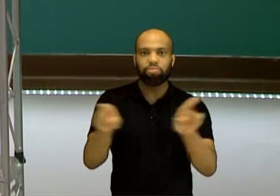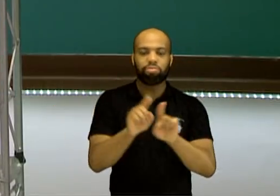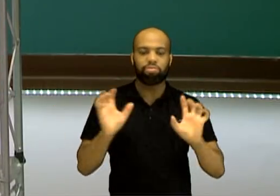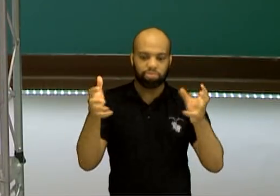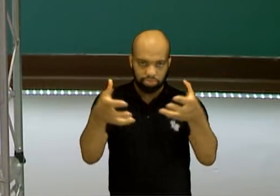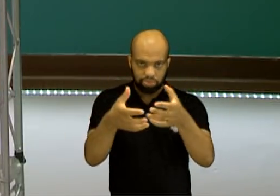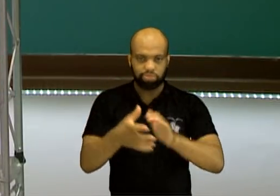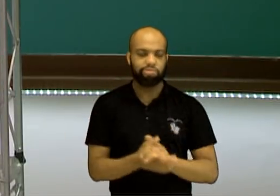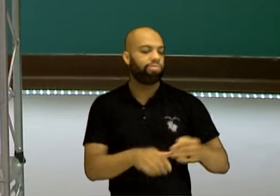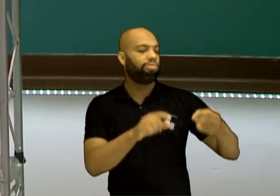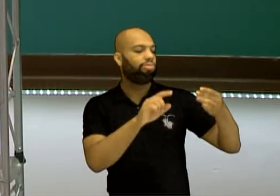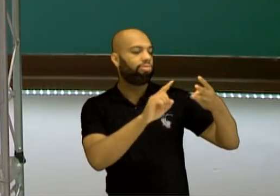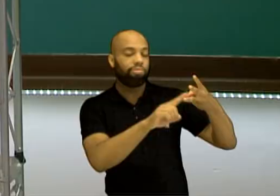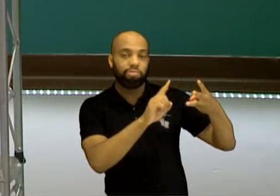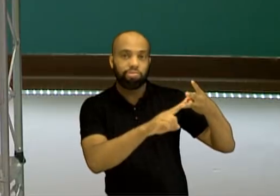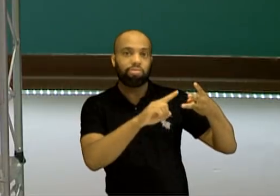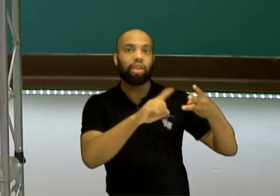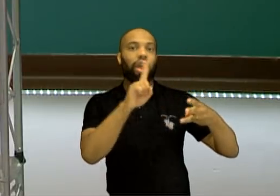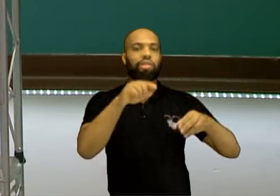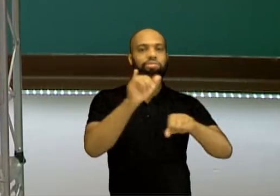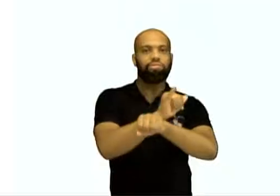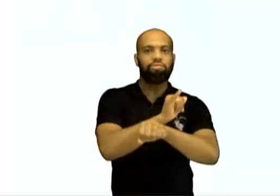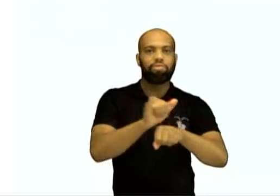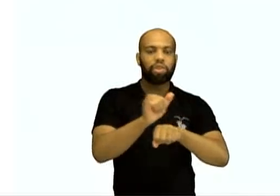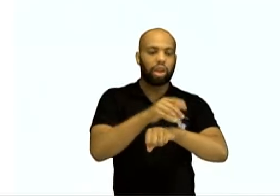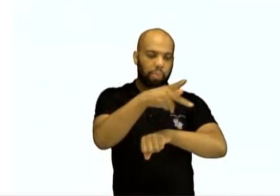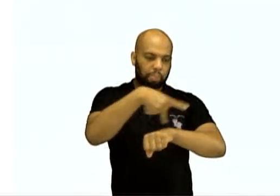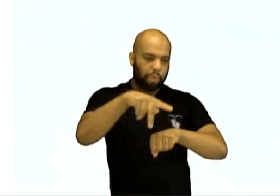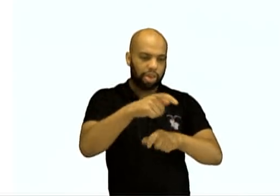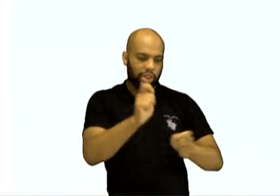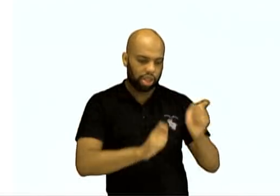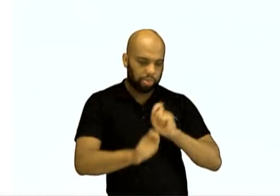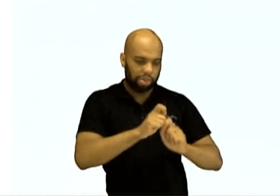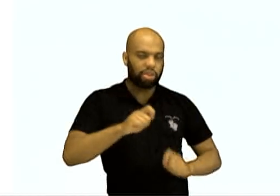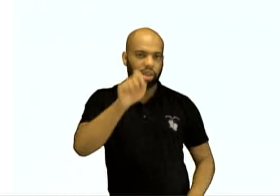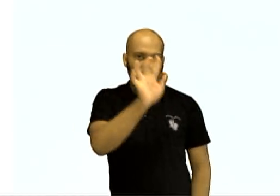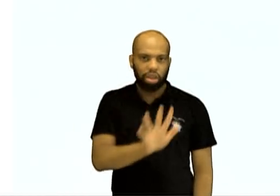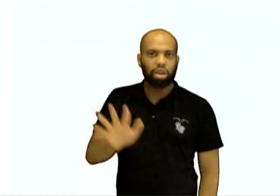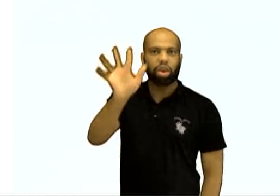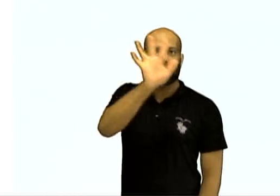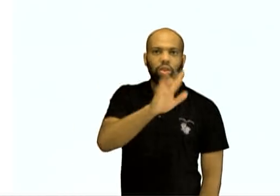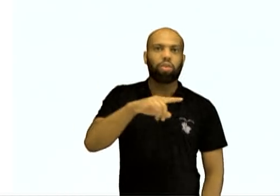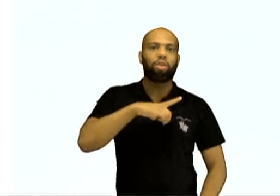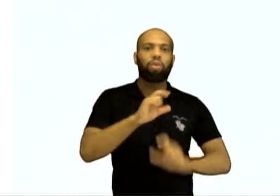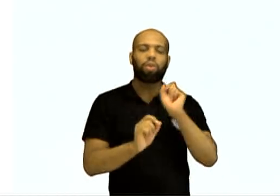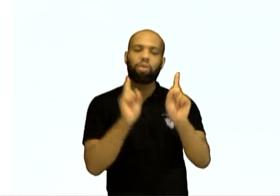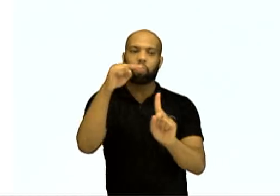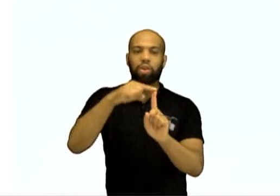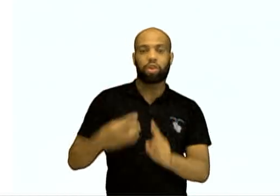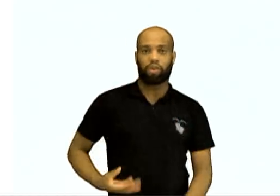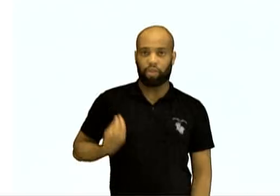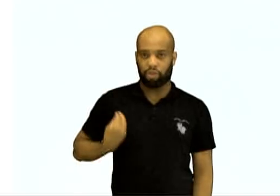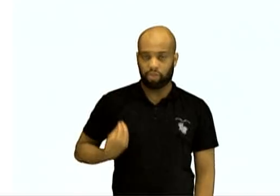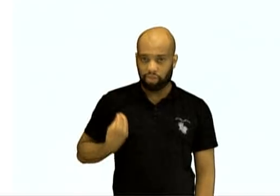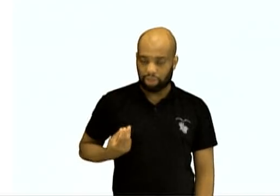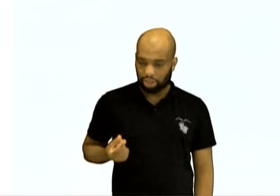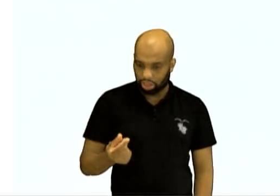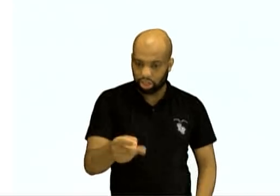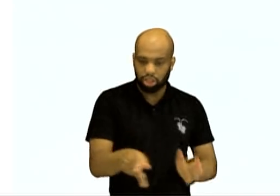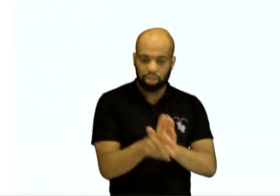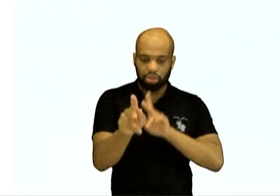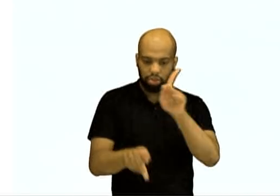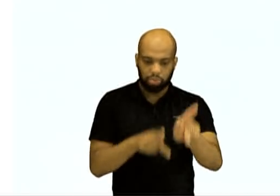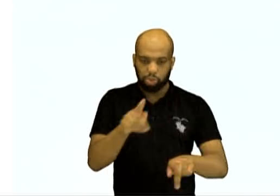coletivo. Letra C, estratégias do Estado para administrar seu território, visando a sobrevivência de seu povo e sua